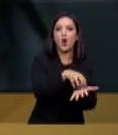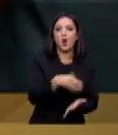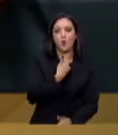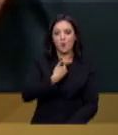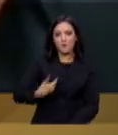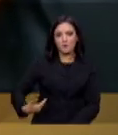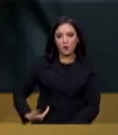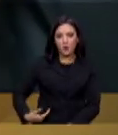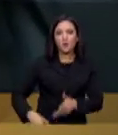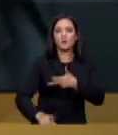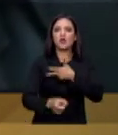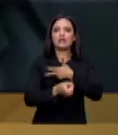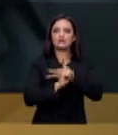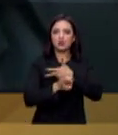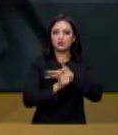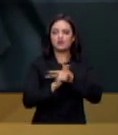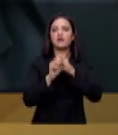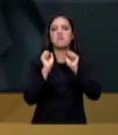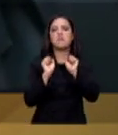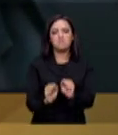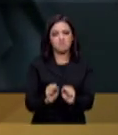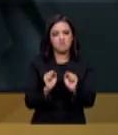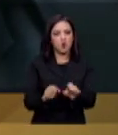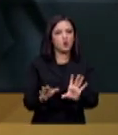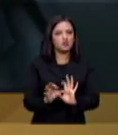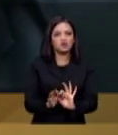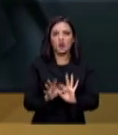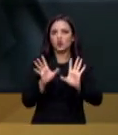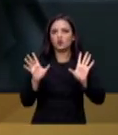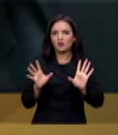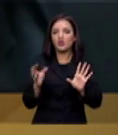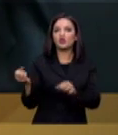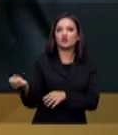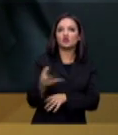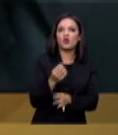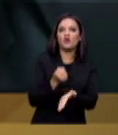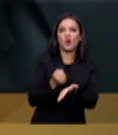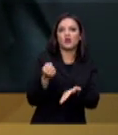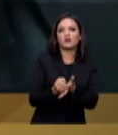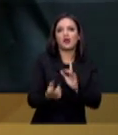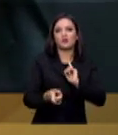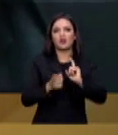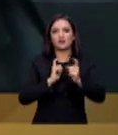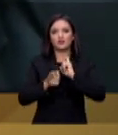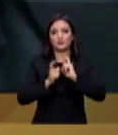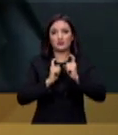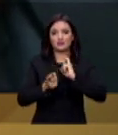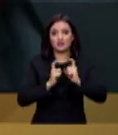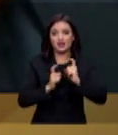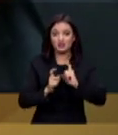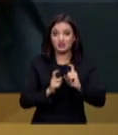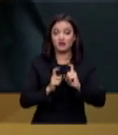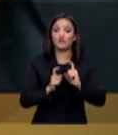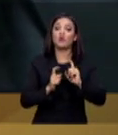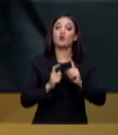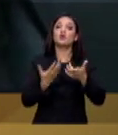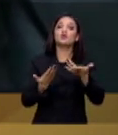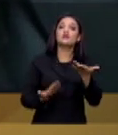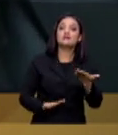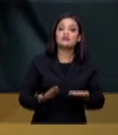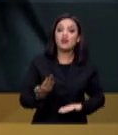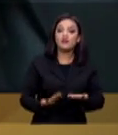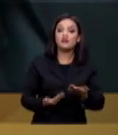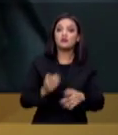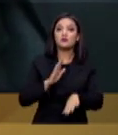públicos do Poder Executivo autorizados a celebrar novos contratos administrativos de prestação de serviço por